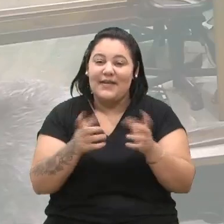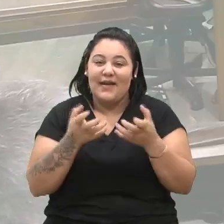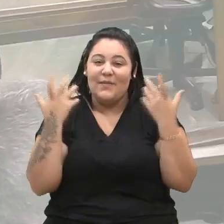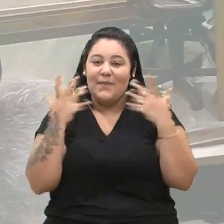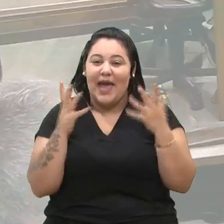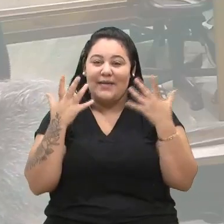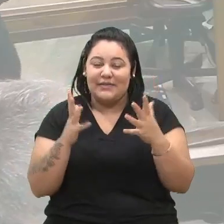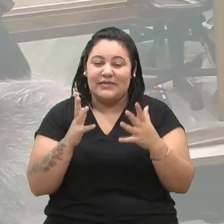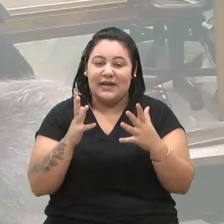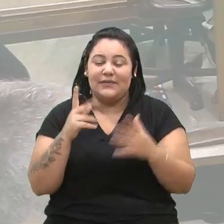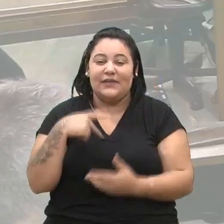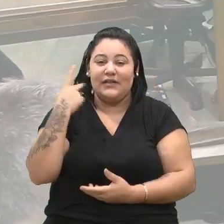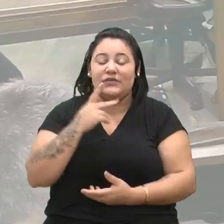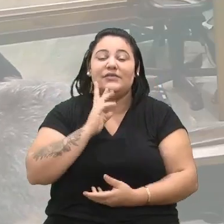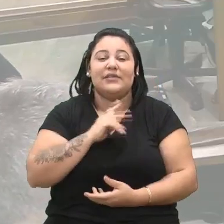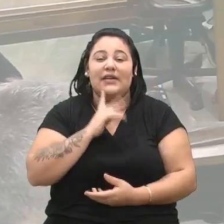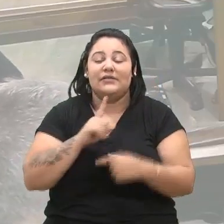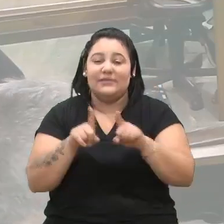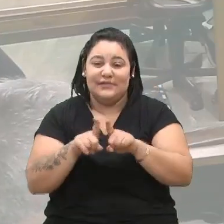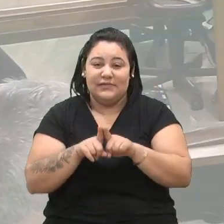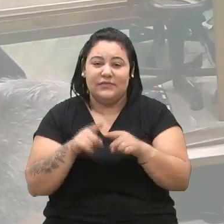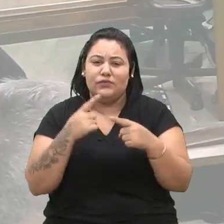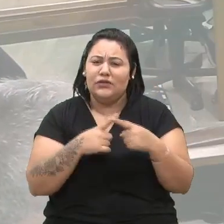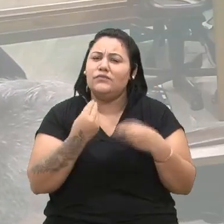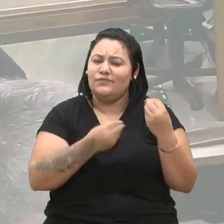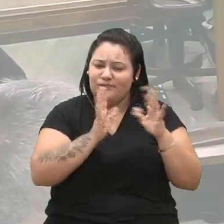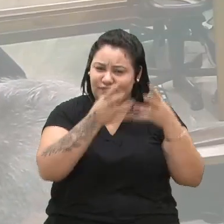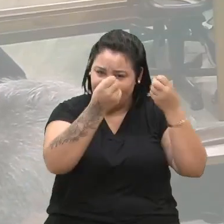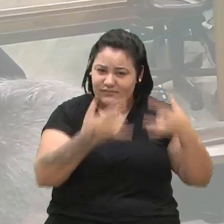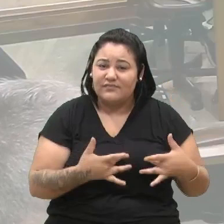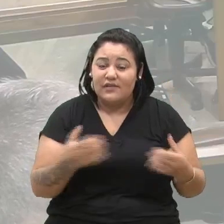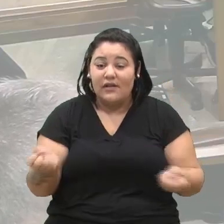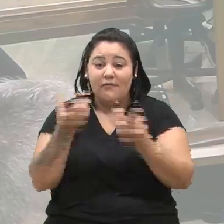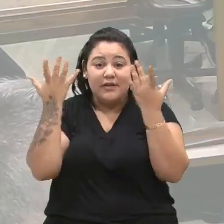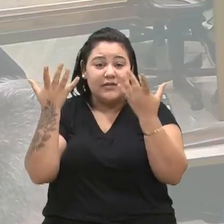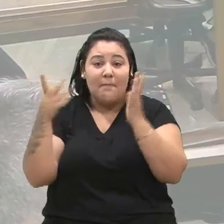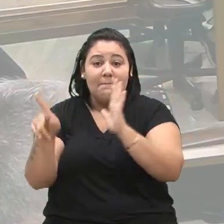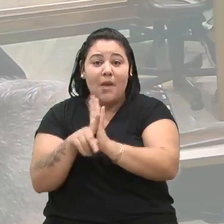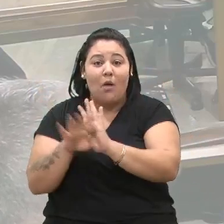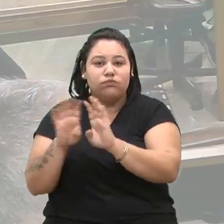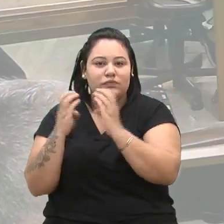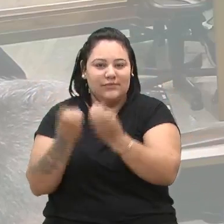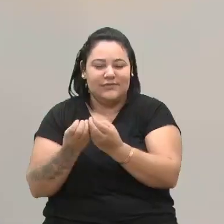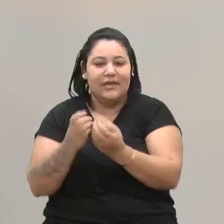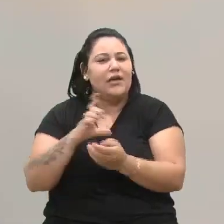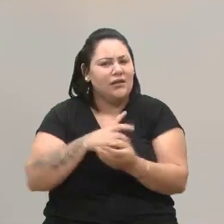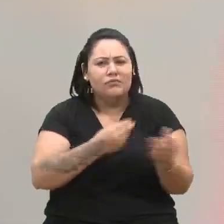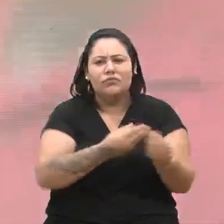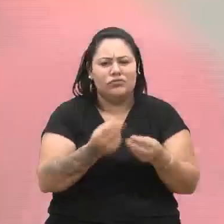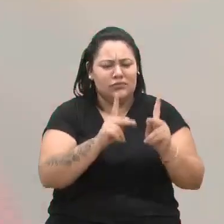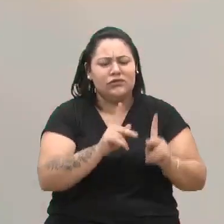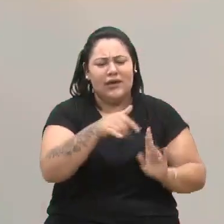parabenizar o vereador Renato, porque, como foi dito, é uma festa comunitária. E muitas pessoas não têm condições